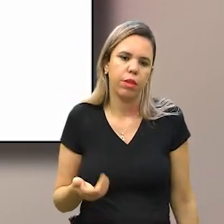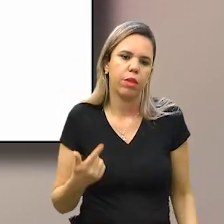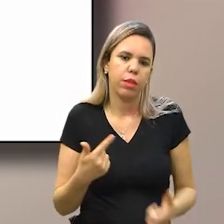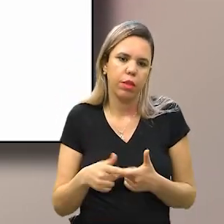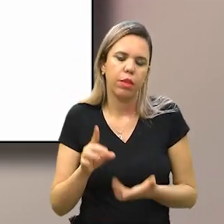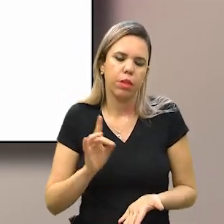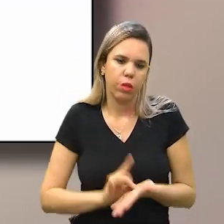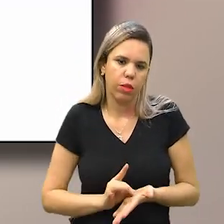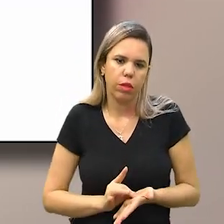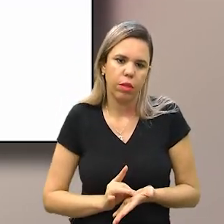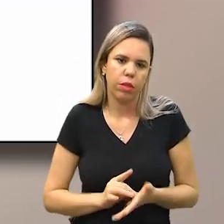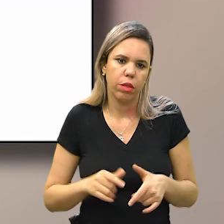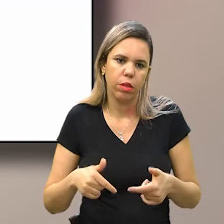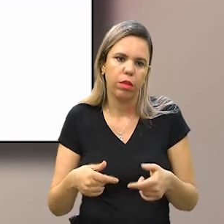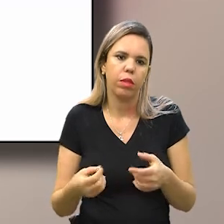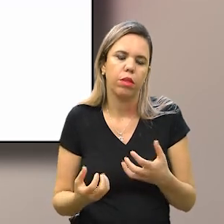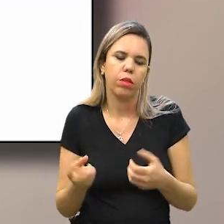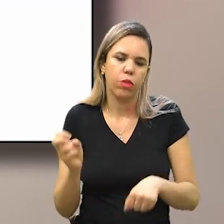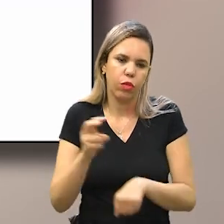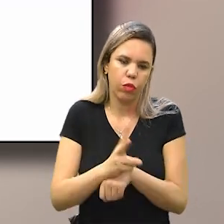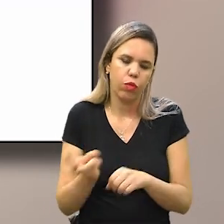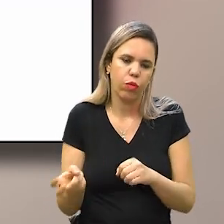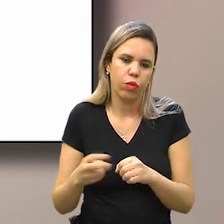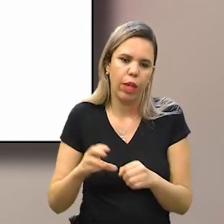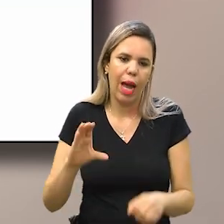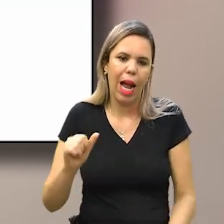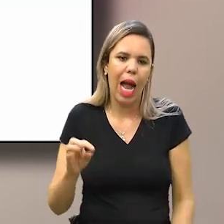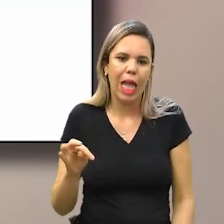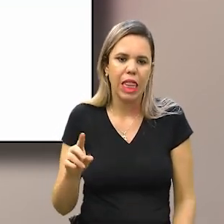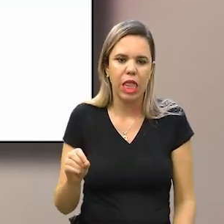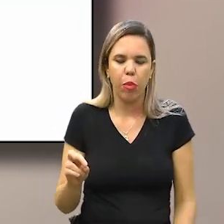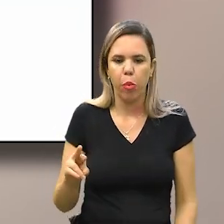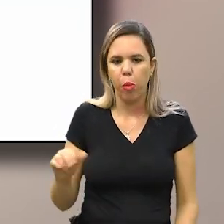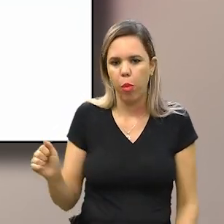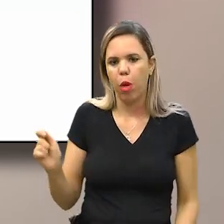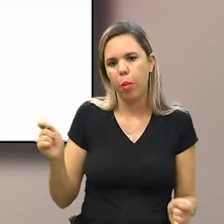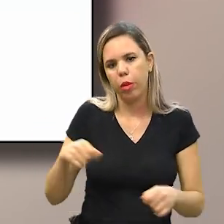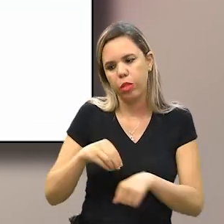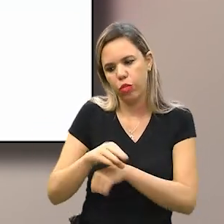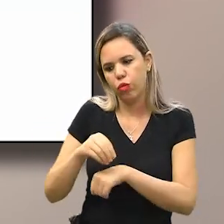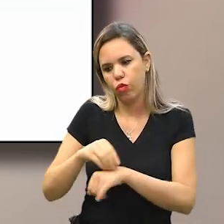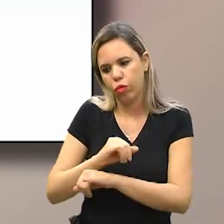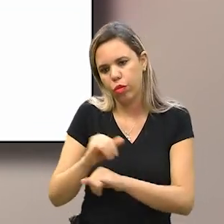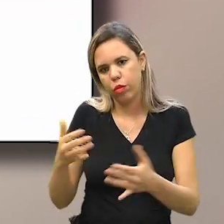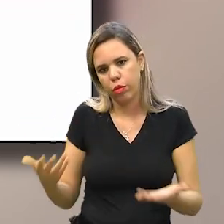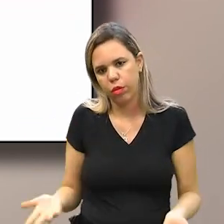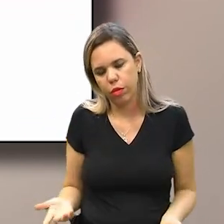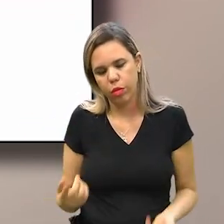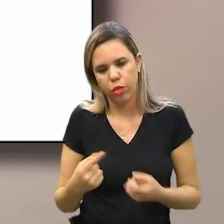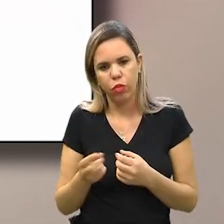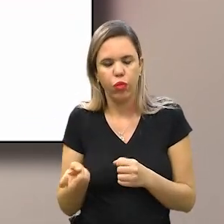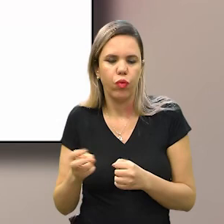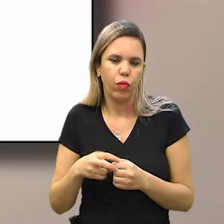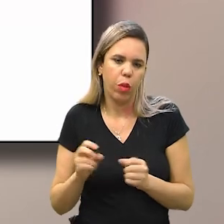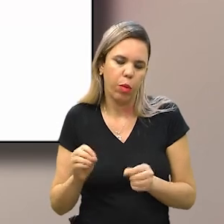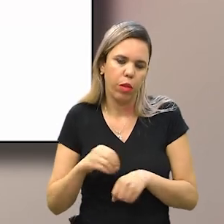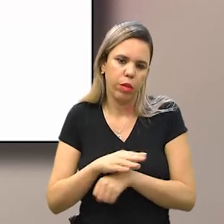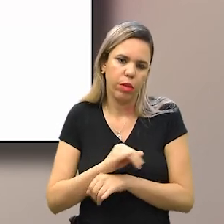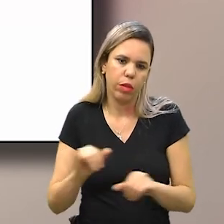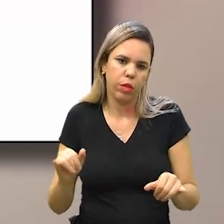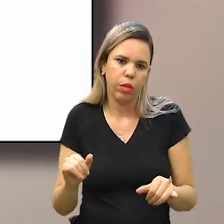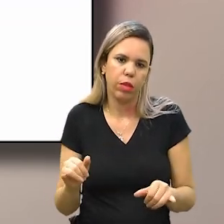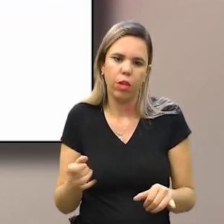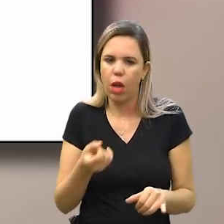o fato de que ela é uma reativação do vírus da catapora e o fato que ela pode ser transmissível, né? Porque o vírus pode